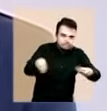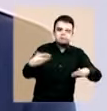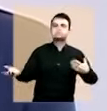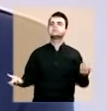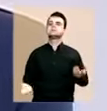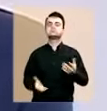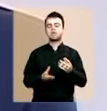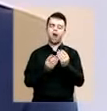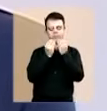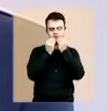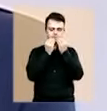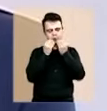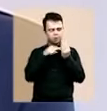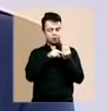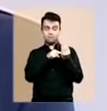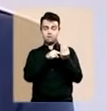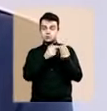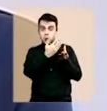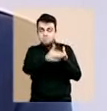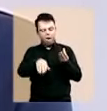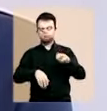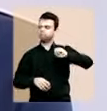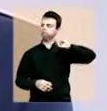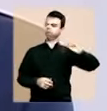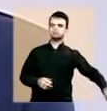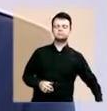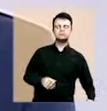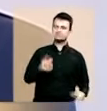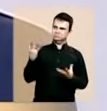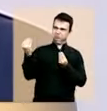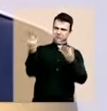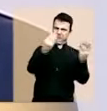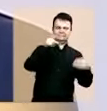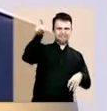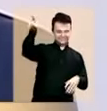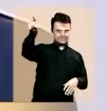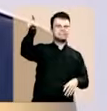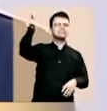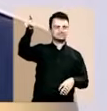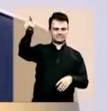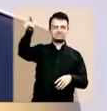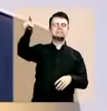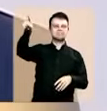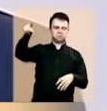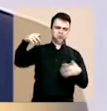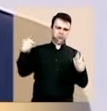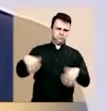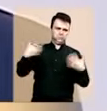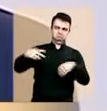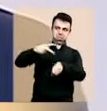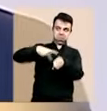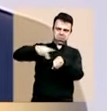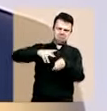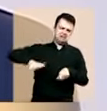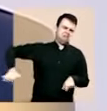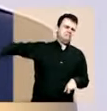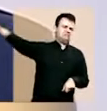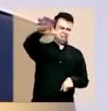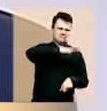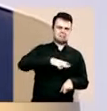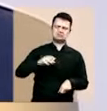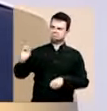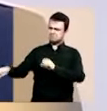plástico, com metade jogar fora, isso é muito comum ali dentro e bastante